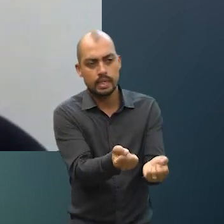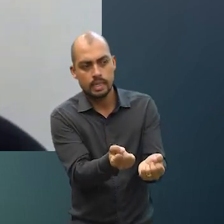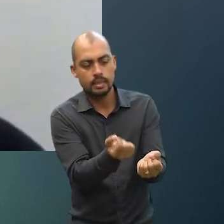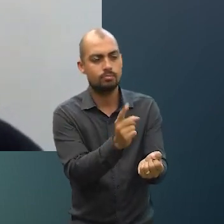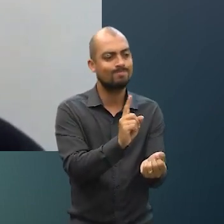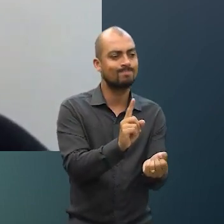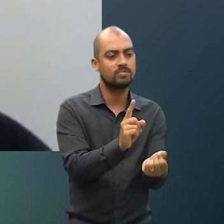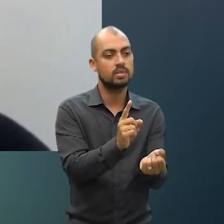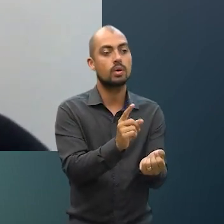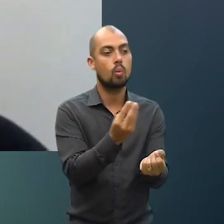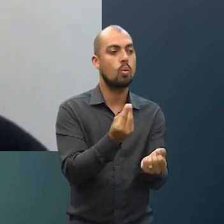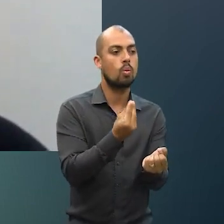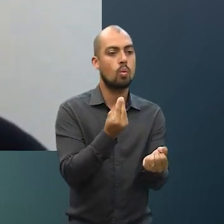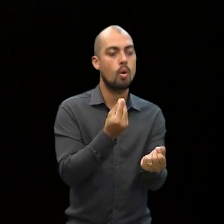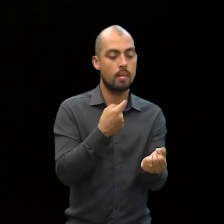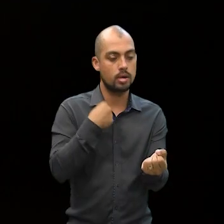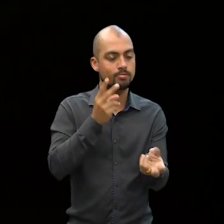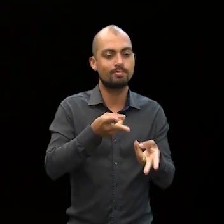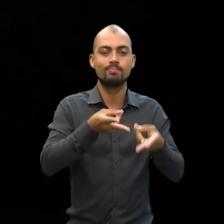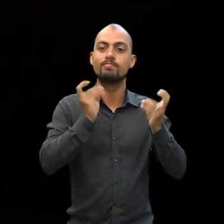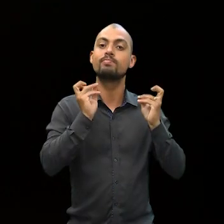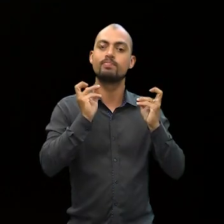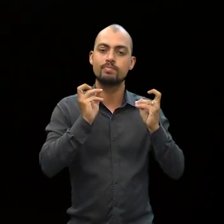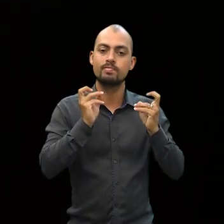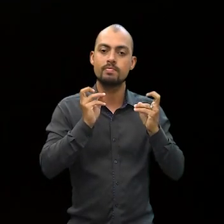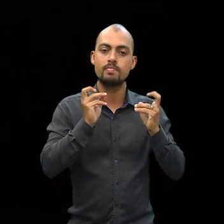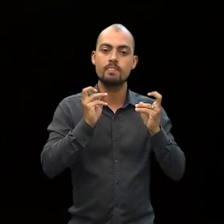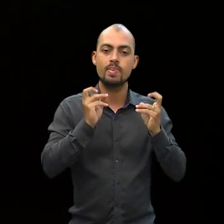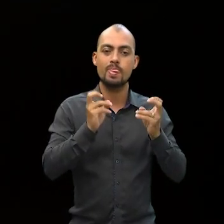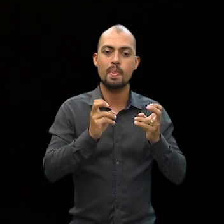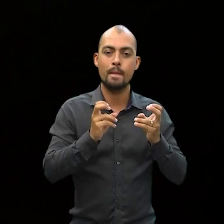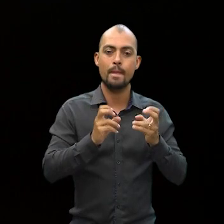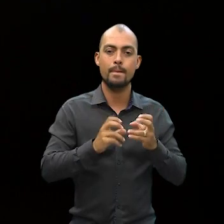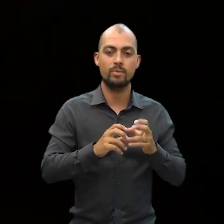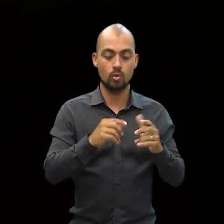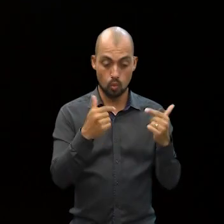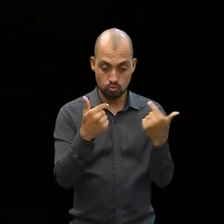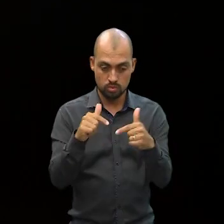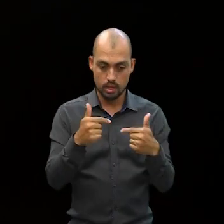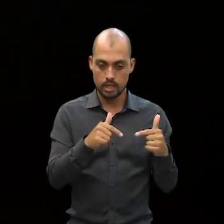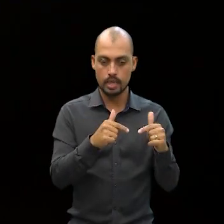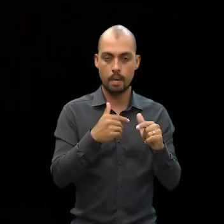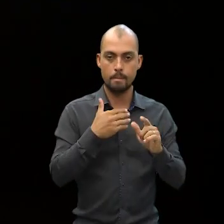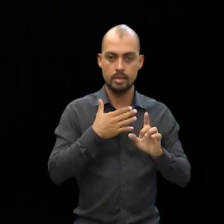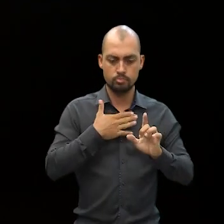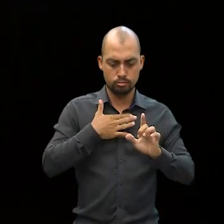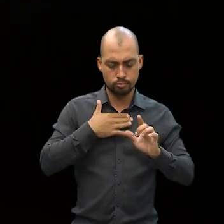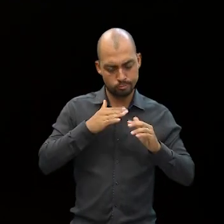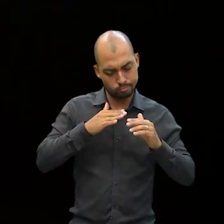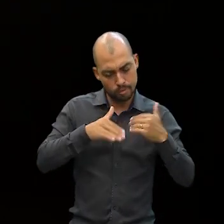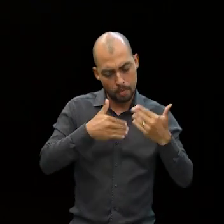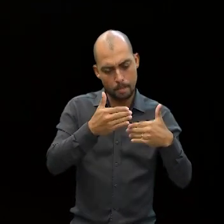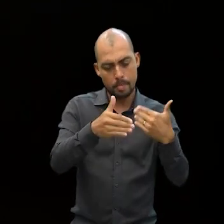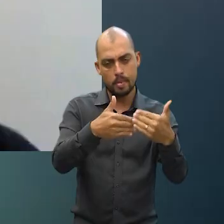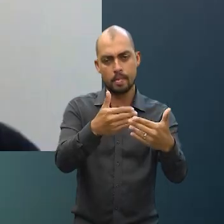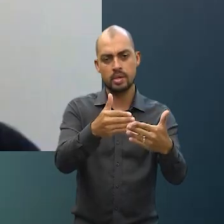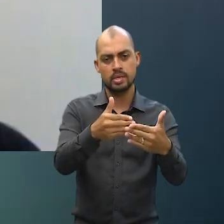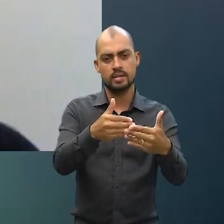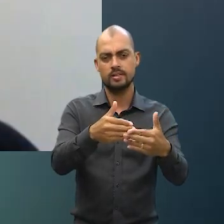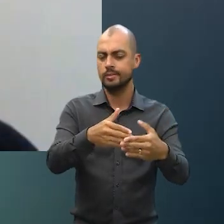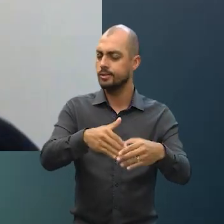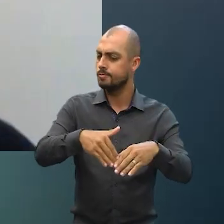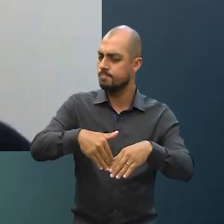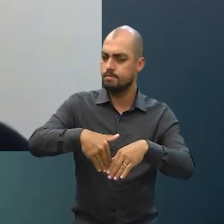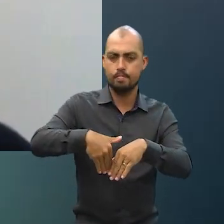né? Por isso nós fizemos o MVP, nós percebemos que o trabalho que a gente estava começando a desenvolver, ele é muito